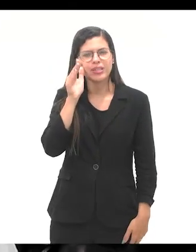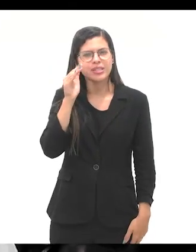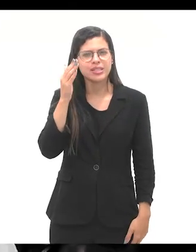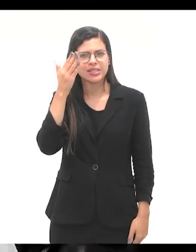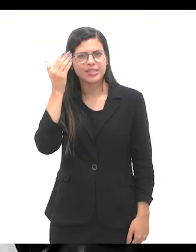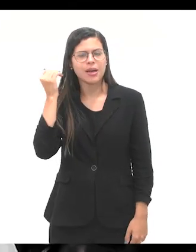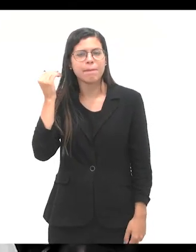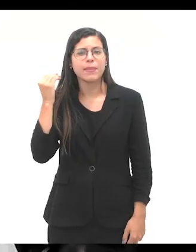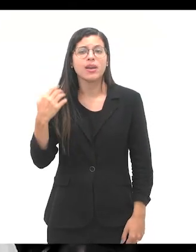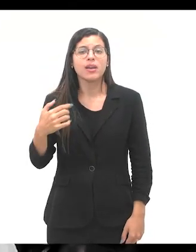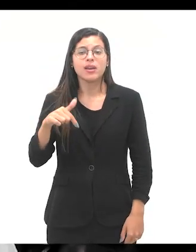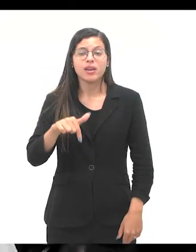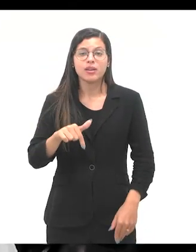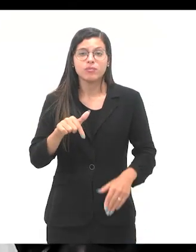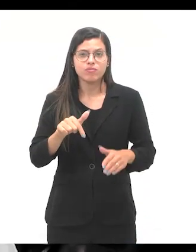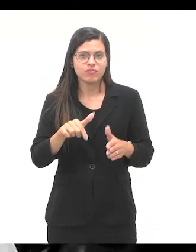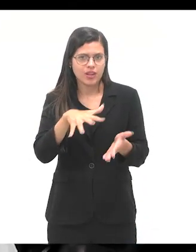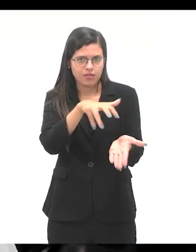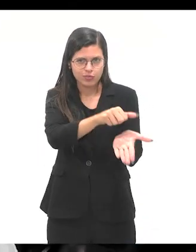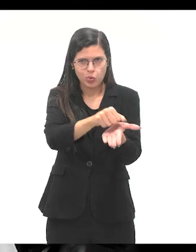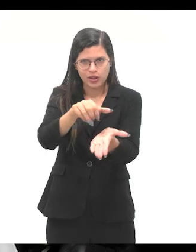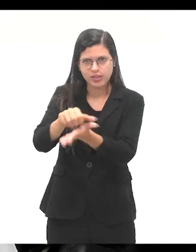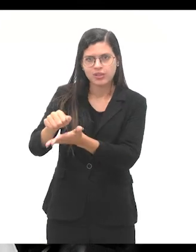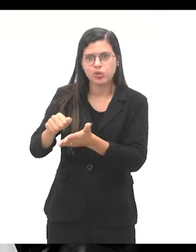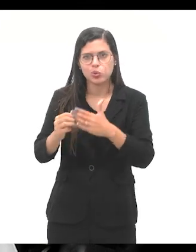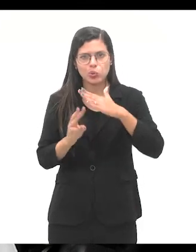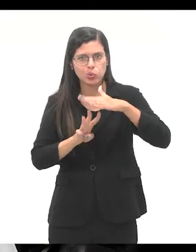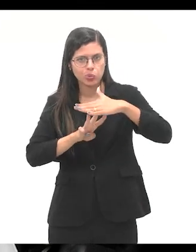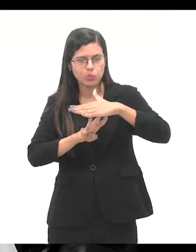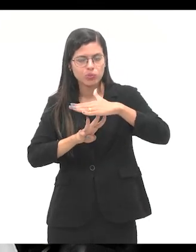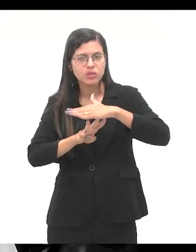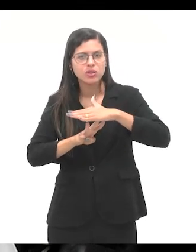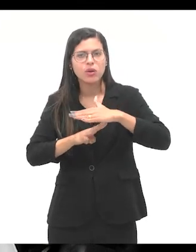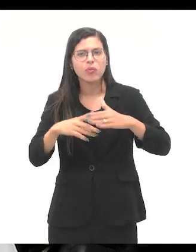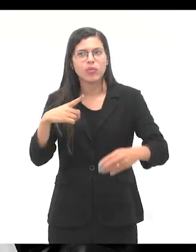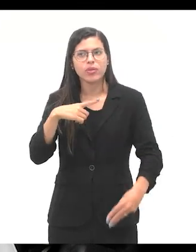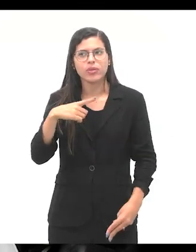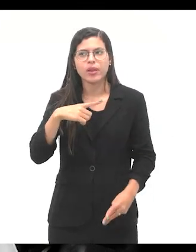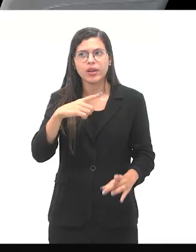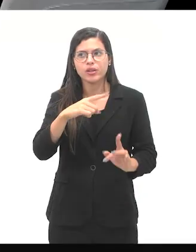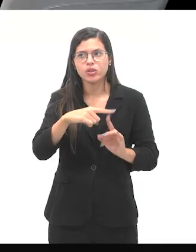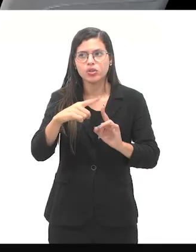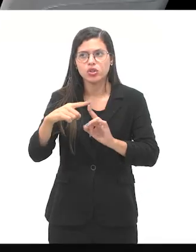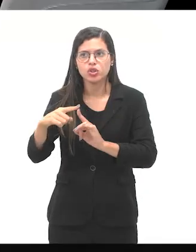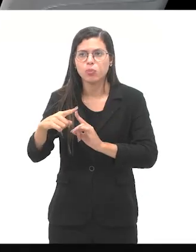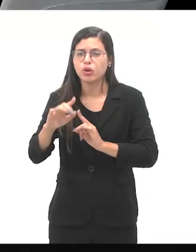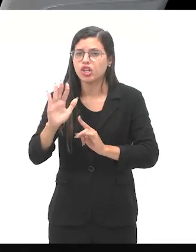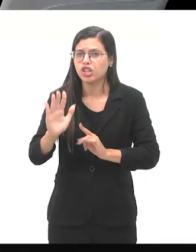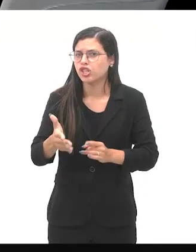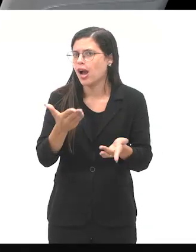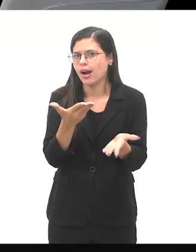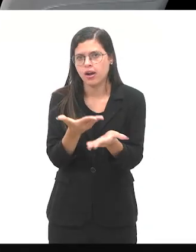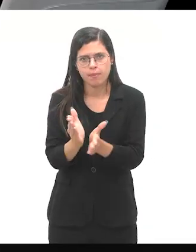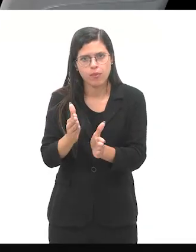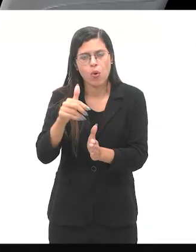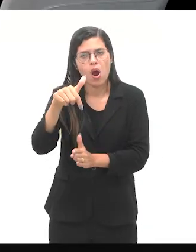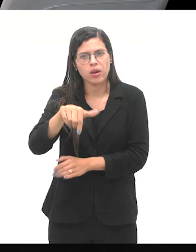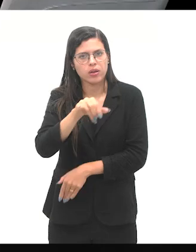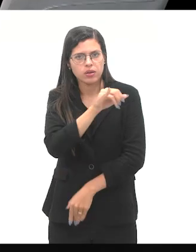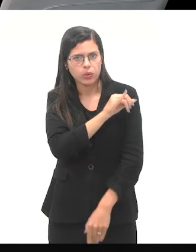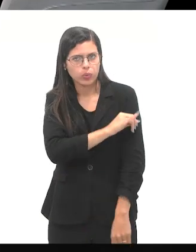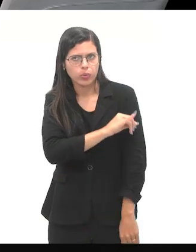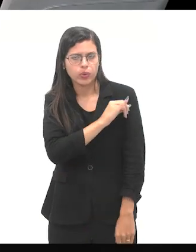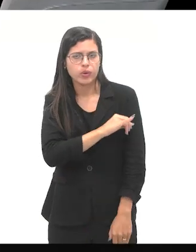se na coleção do Museu Nacional, nas coleções, né, a gente tem espécies que não existem mais aqui da